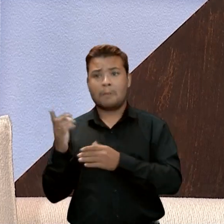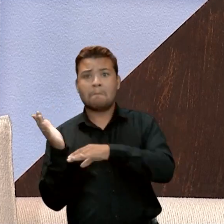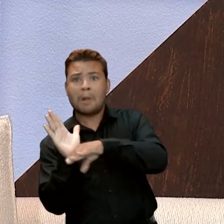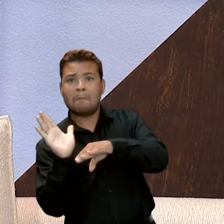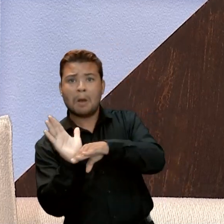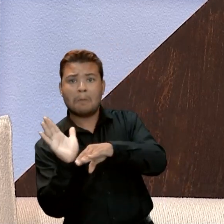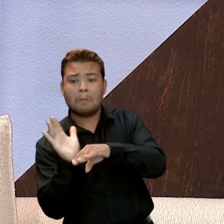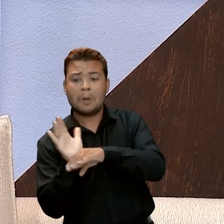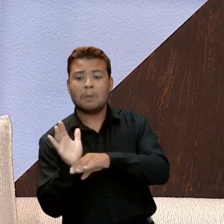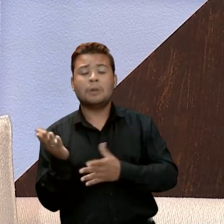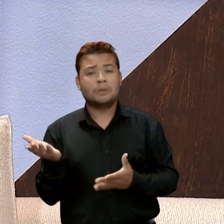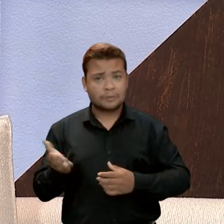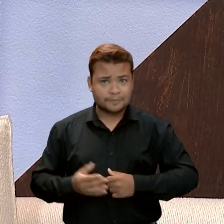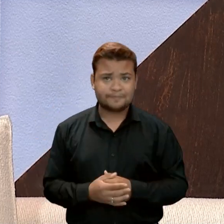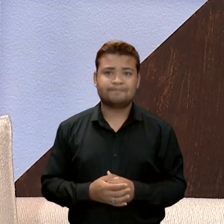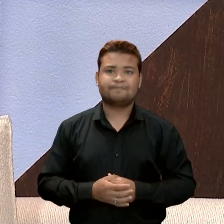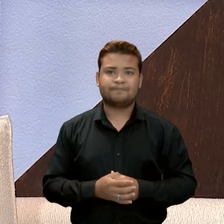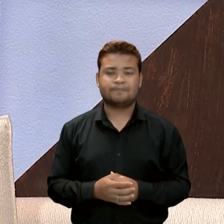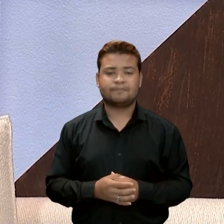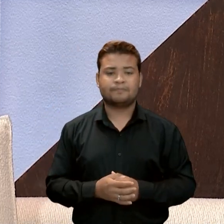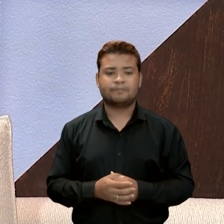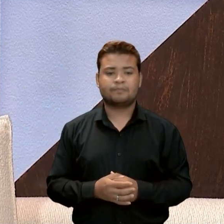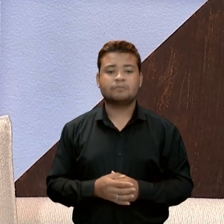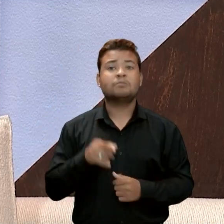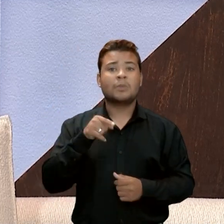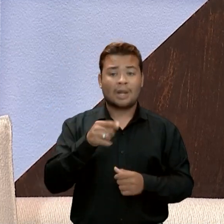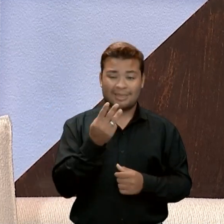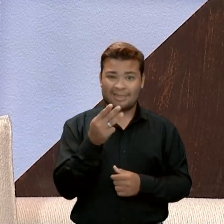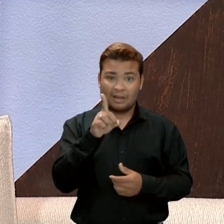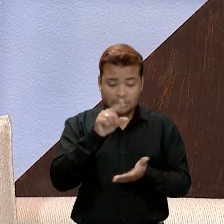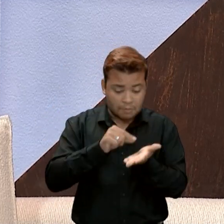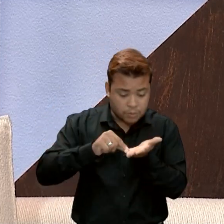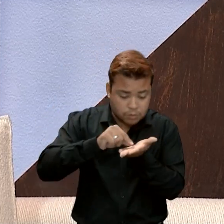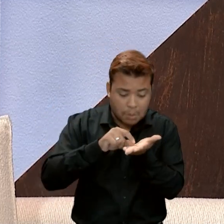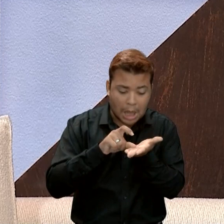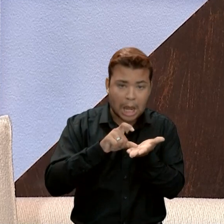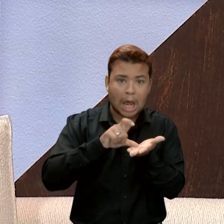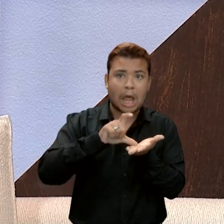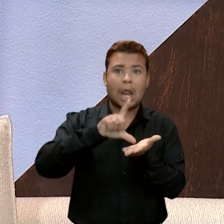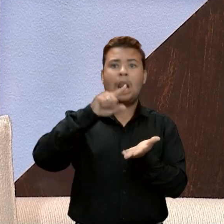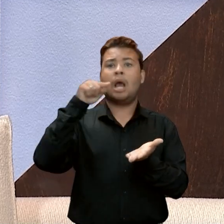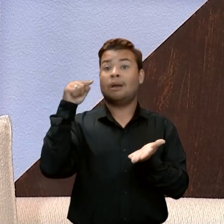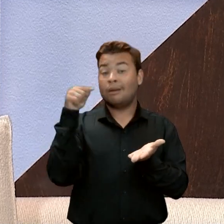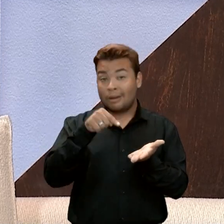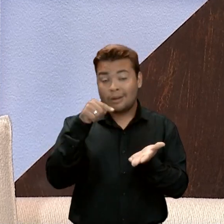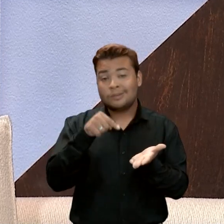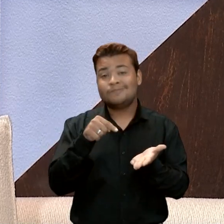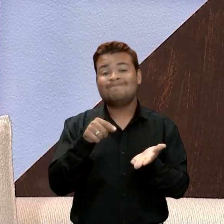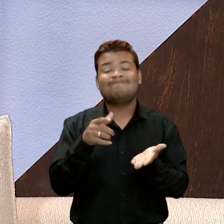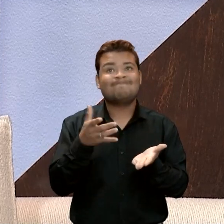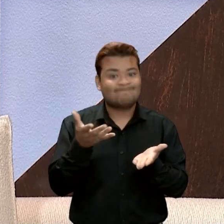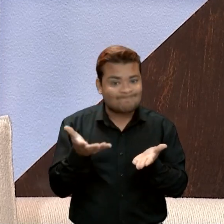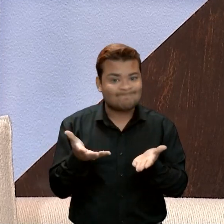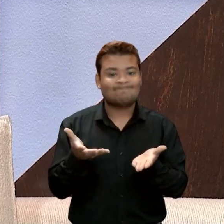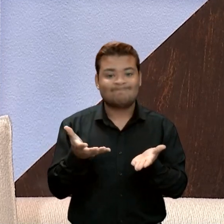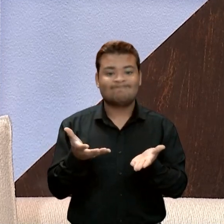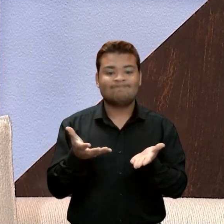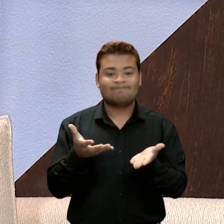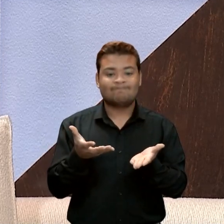projeto. E essa impressão 3D vamos dizer assim, é um